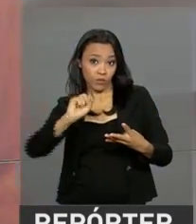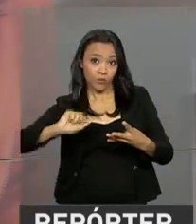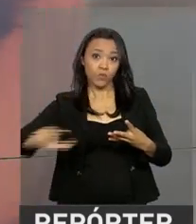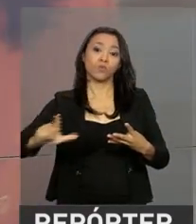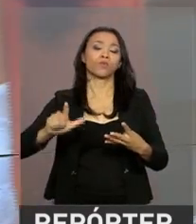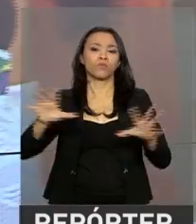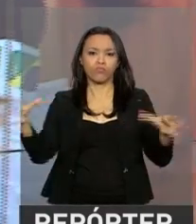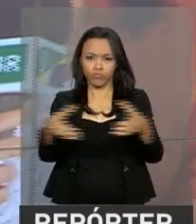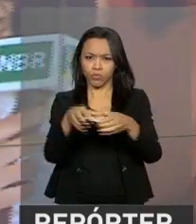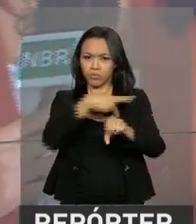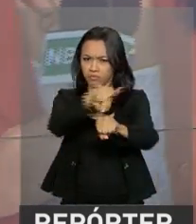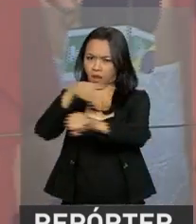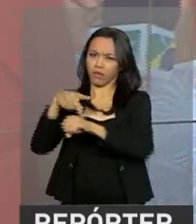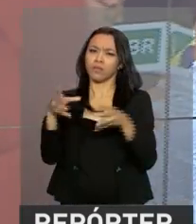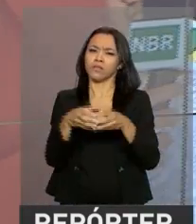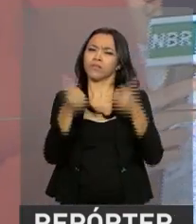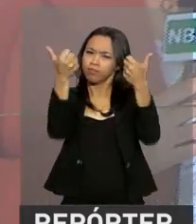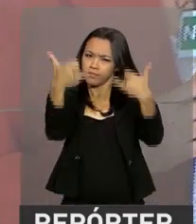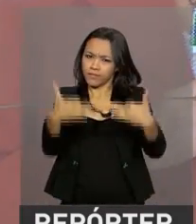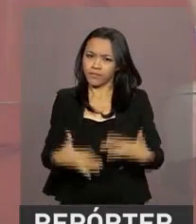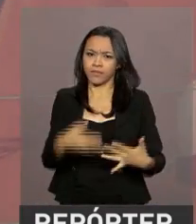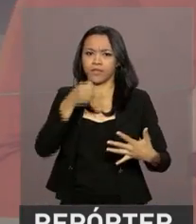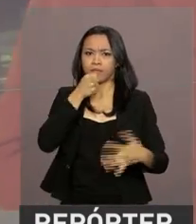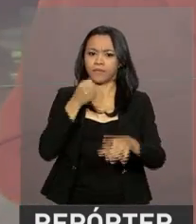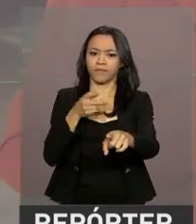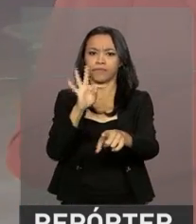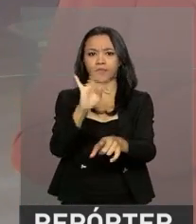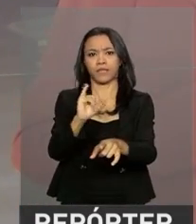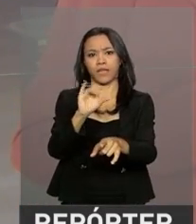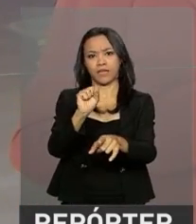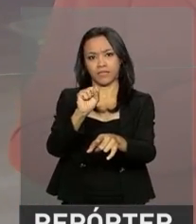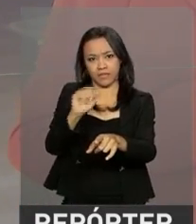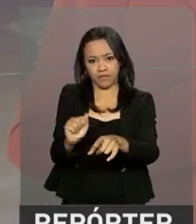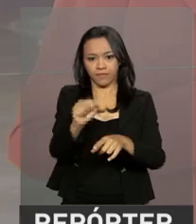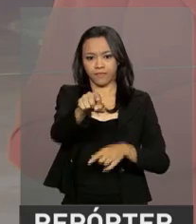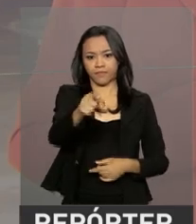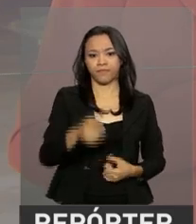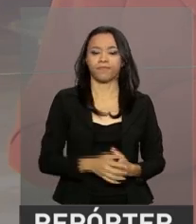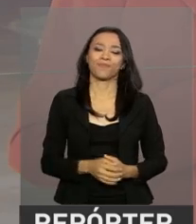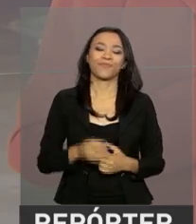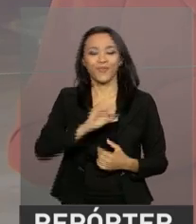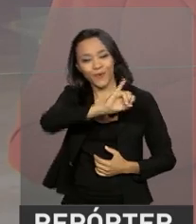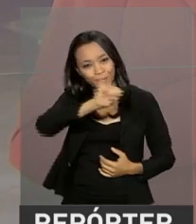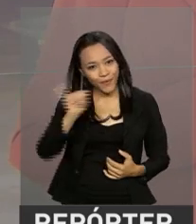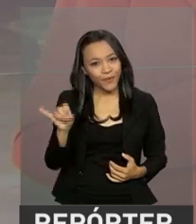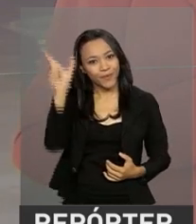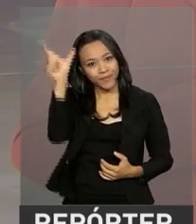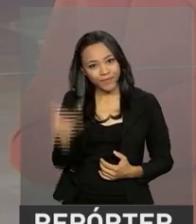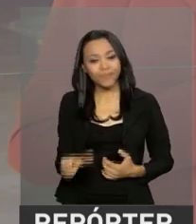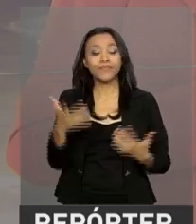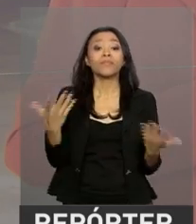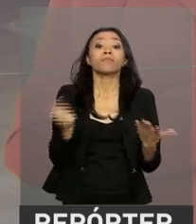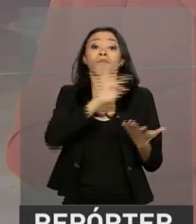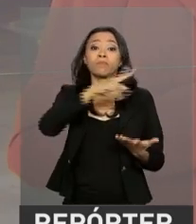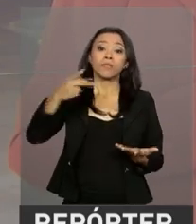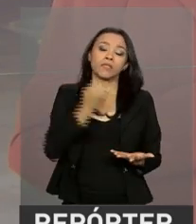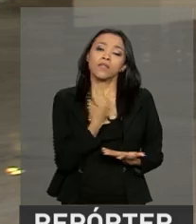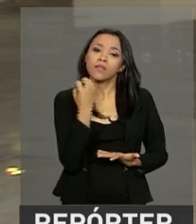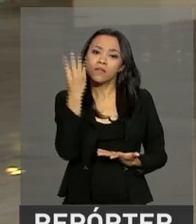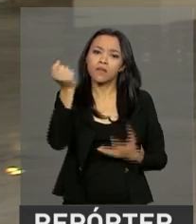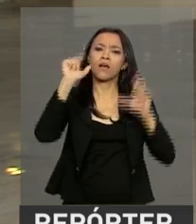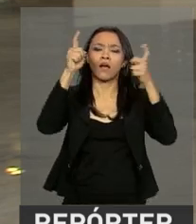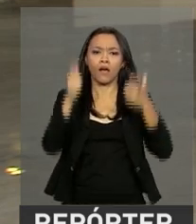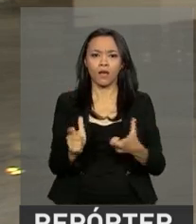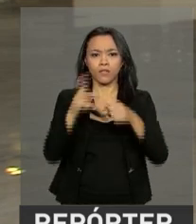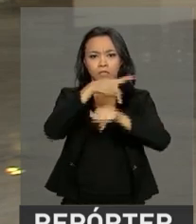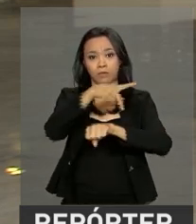gente repórter Taísa Dias direto do Palácio do Planalto Olá Taíssa Oi Leandro o presidente Michel Temer está a caminho da cidade